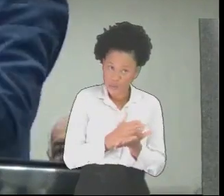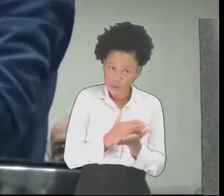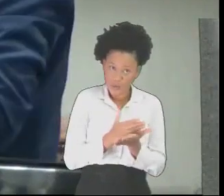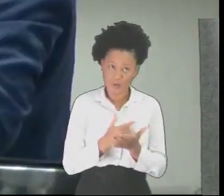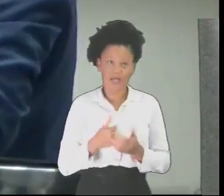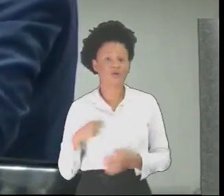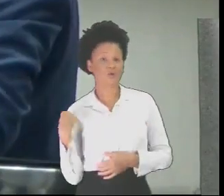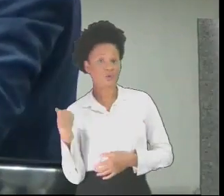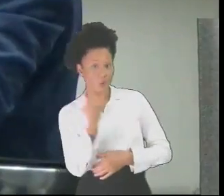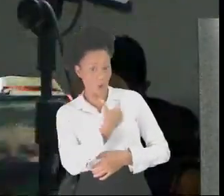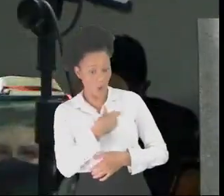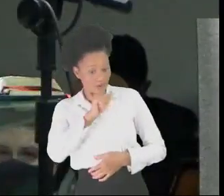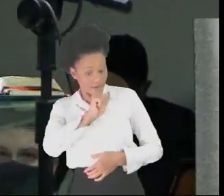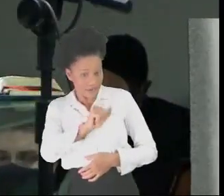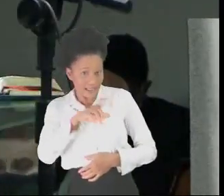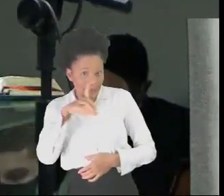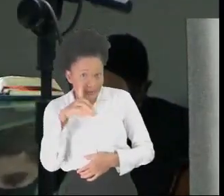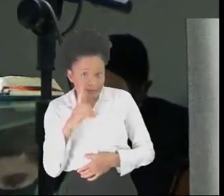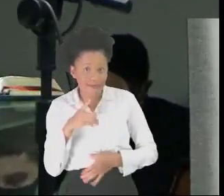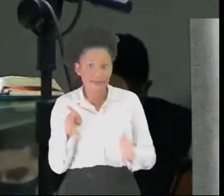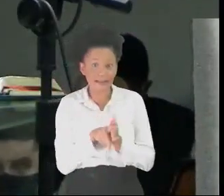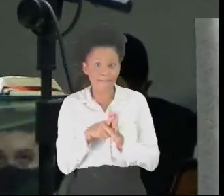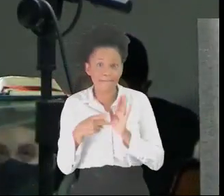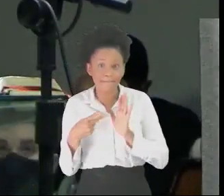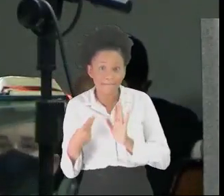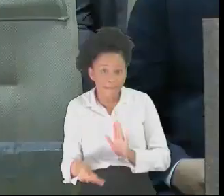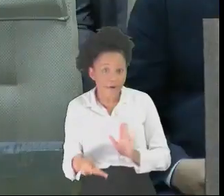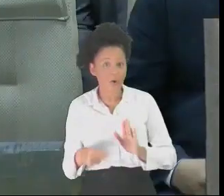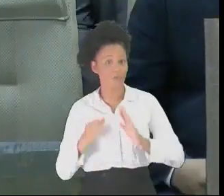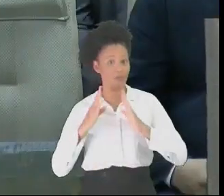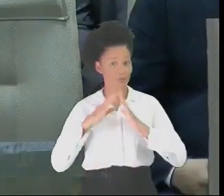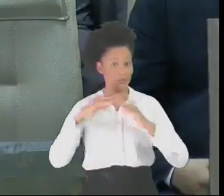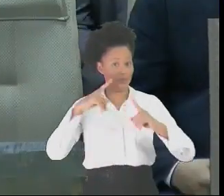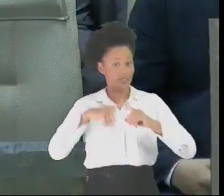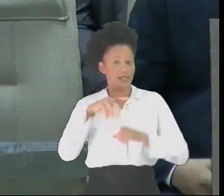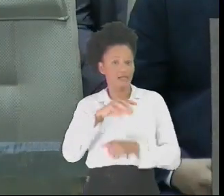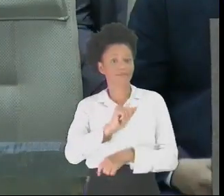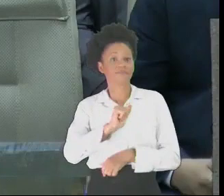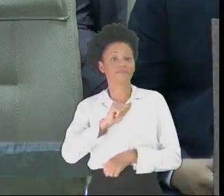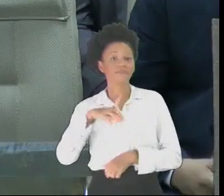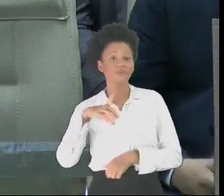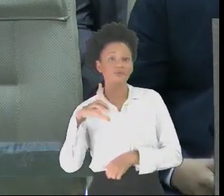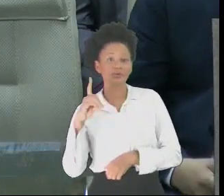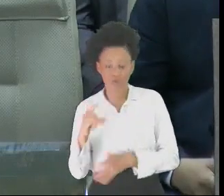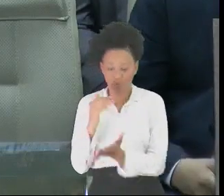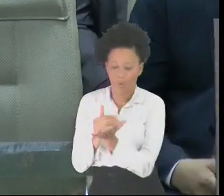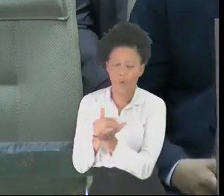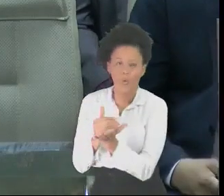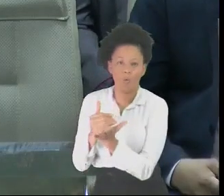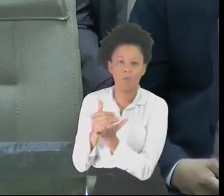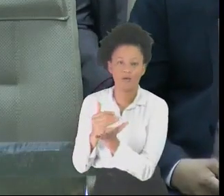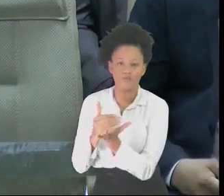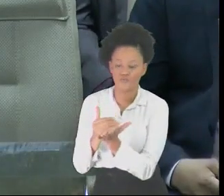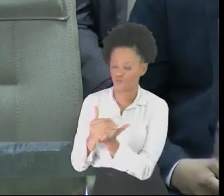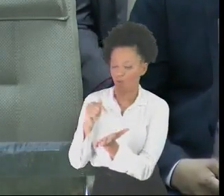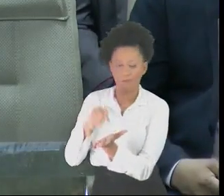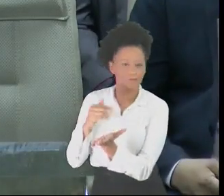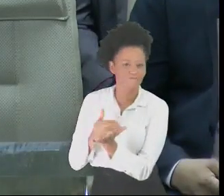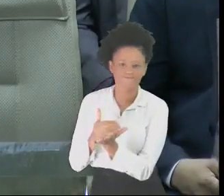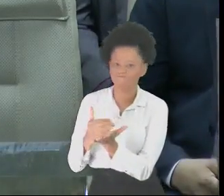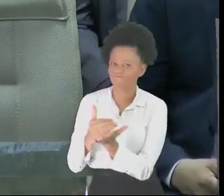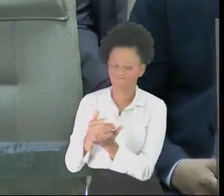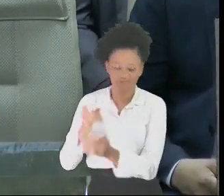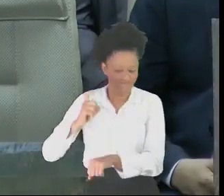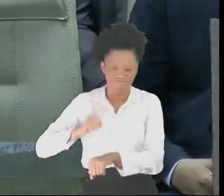Nossa crença, a crença dogmática da nossa igreja, é que a igreja vai no começo.